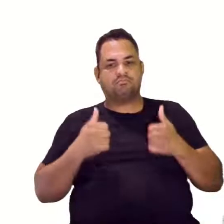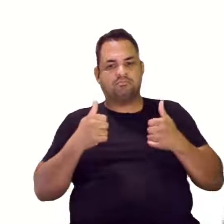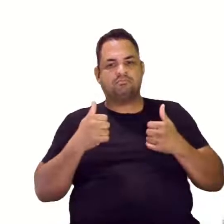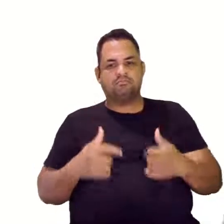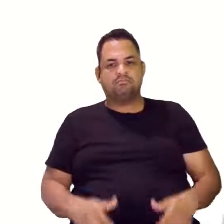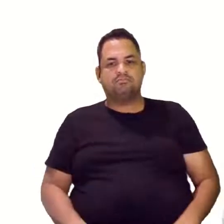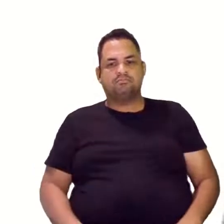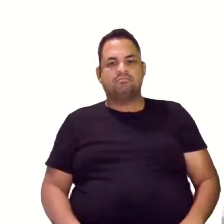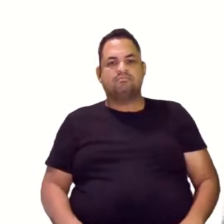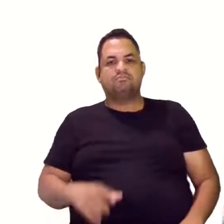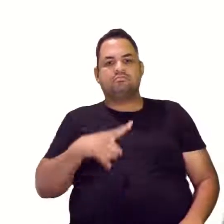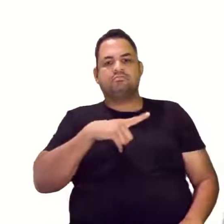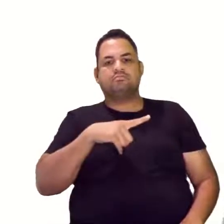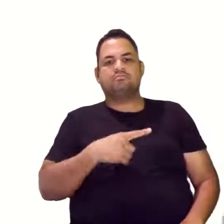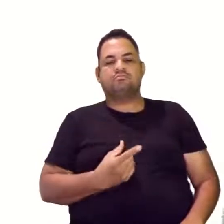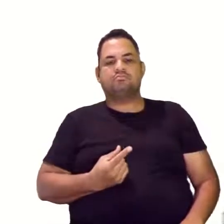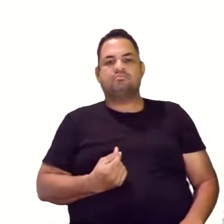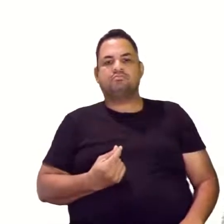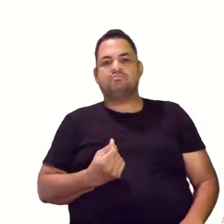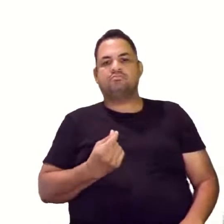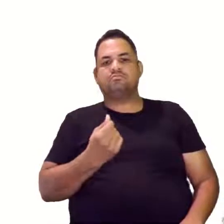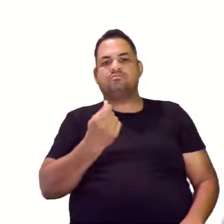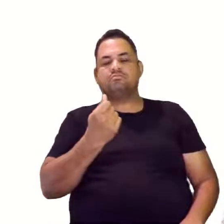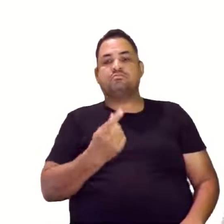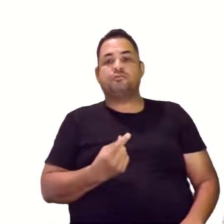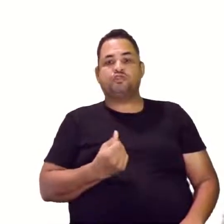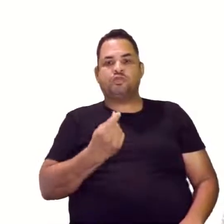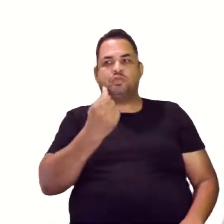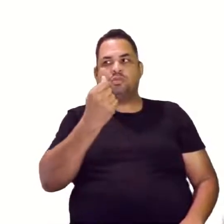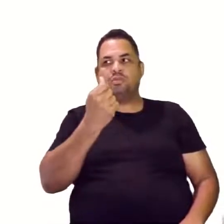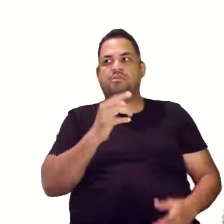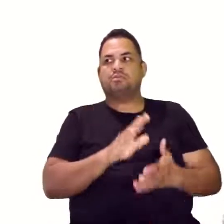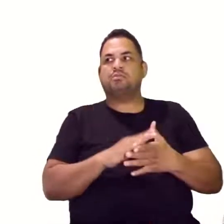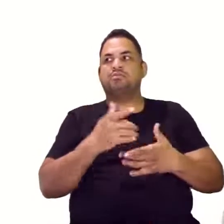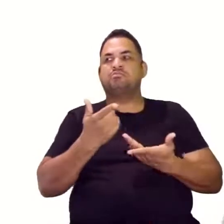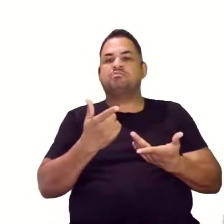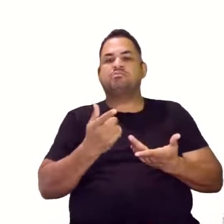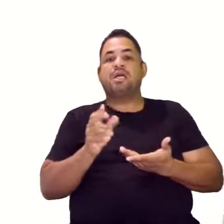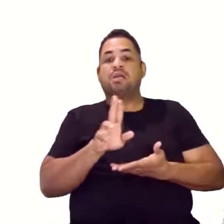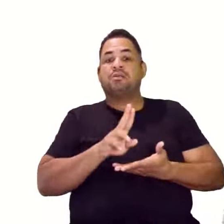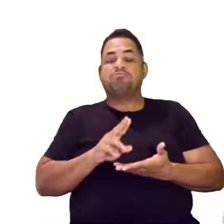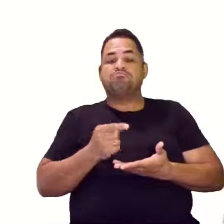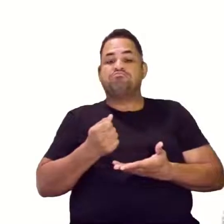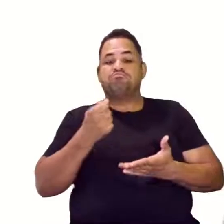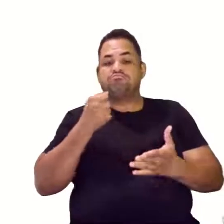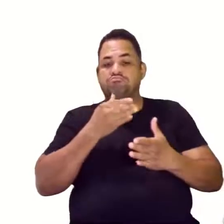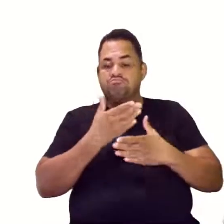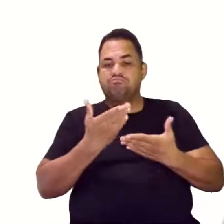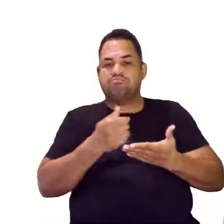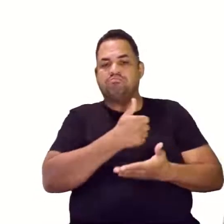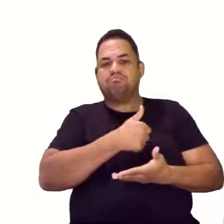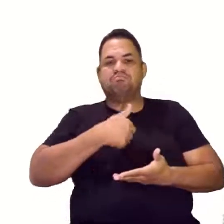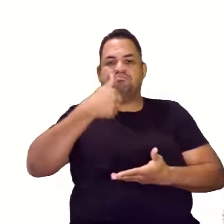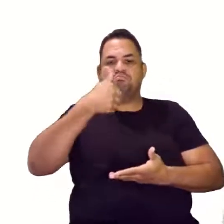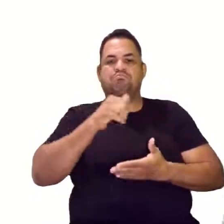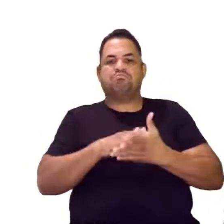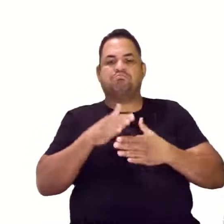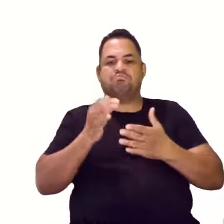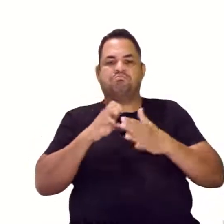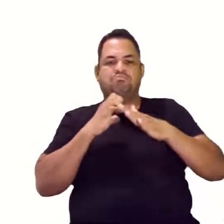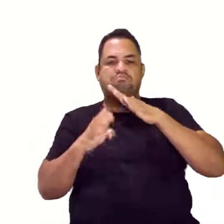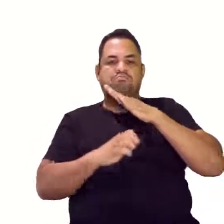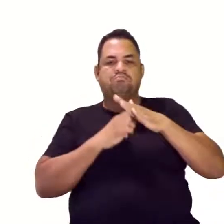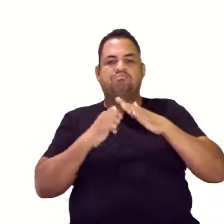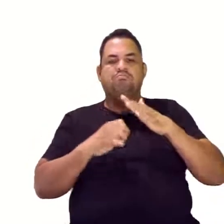então, onde teve maior variação, ou seja, uma receita bem maior do que o gasto, né? Uma entrada bem melhor na empresa,